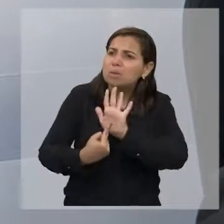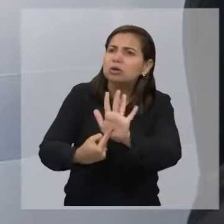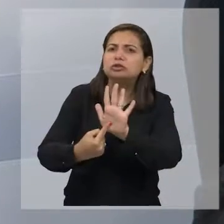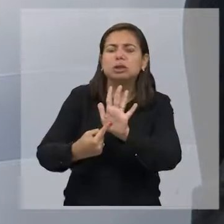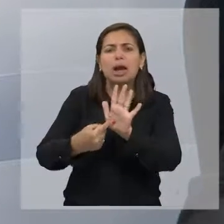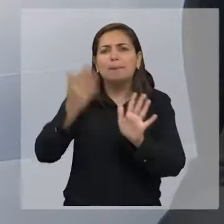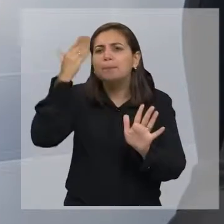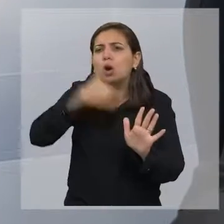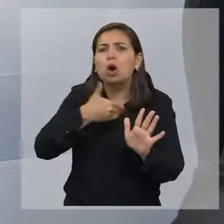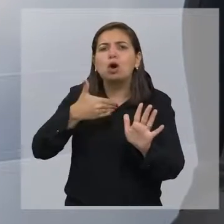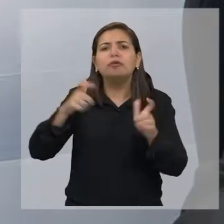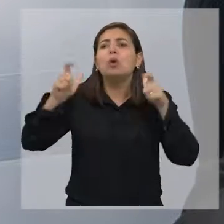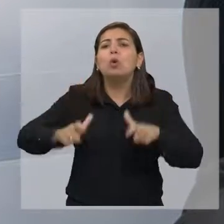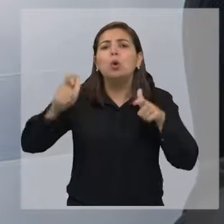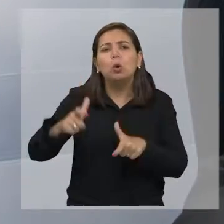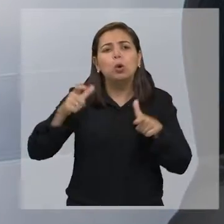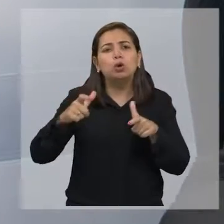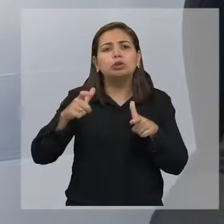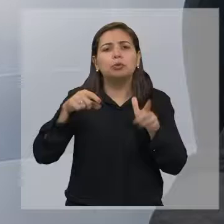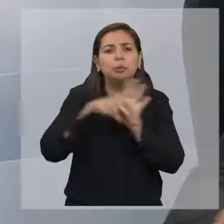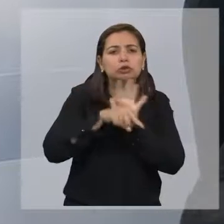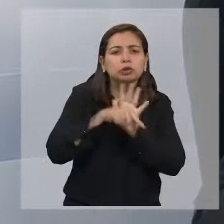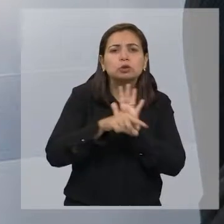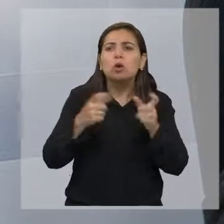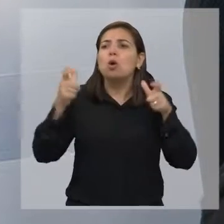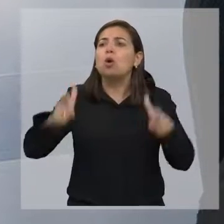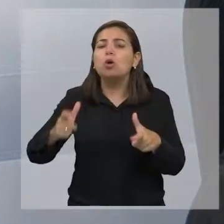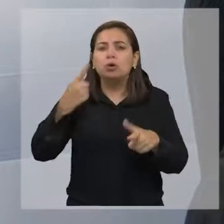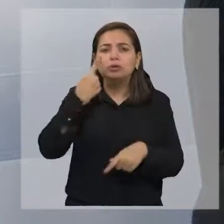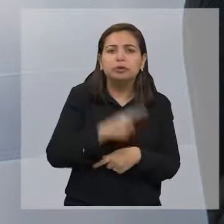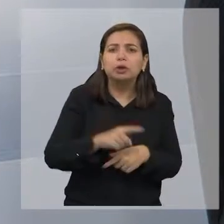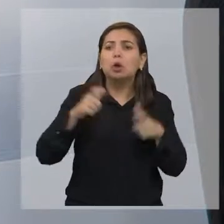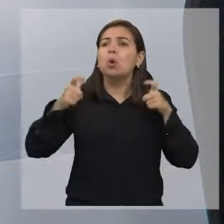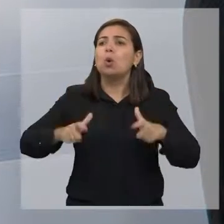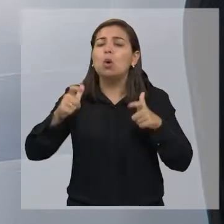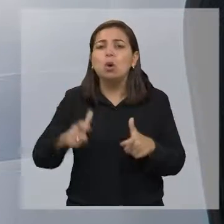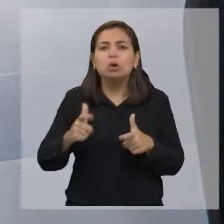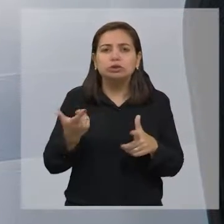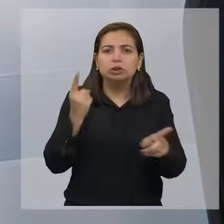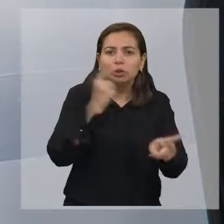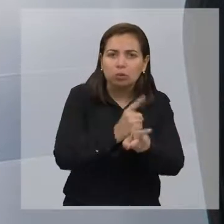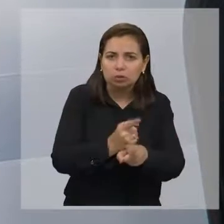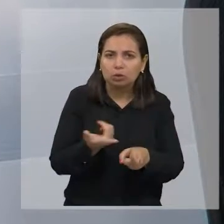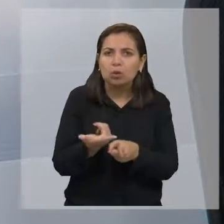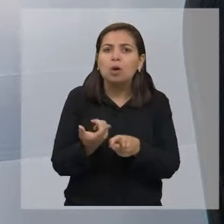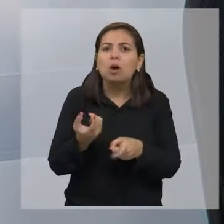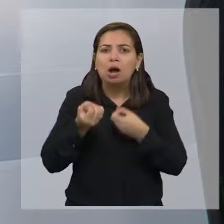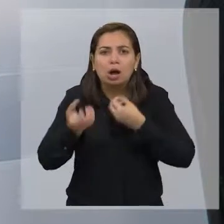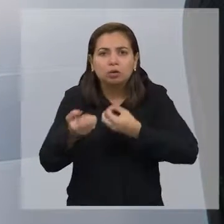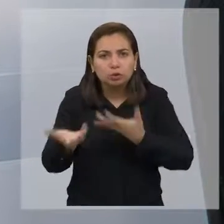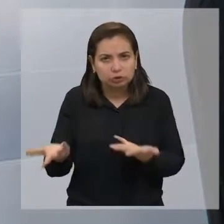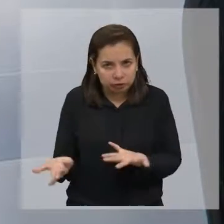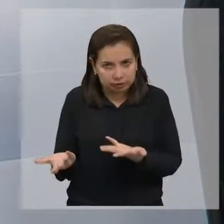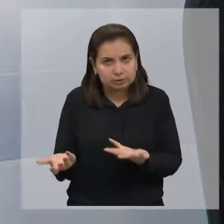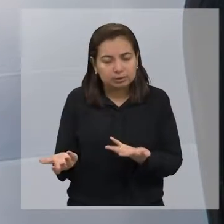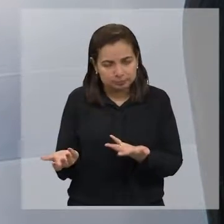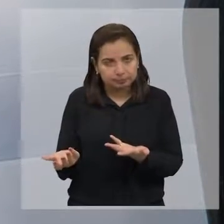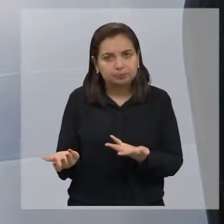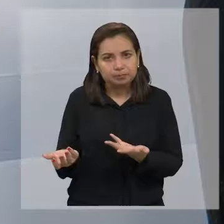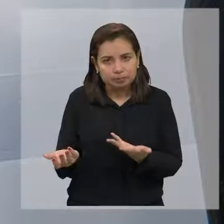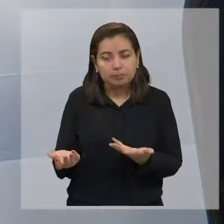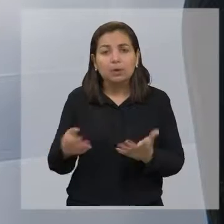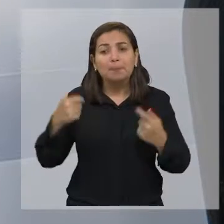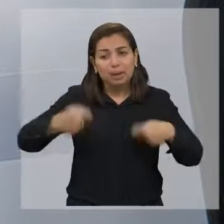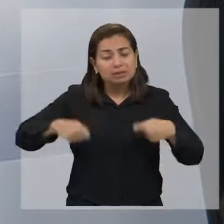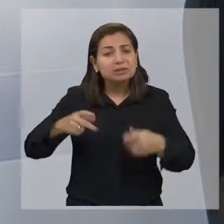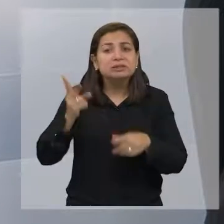rigoroso de produção historiográfica, mas nós temos aquilo que nos aproxima é o elemento da verdade, é a busca